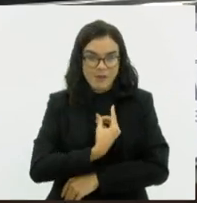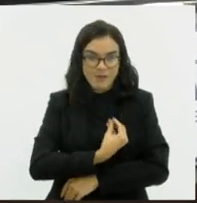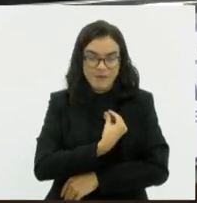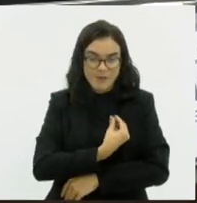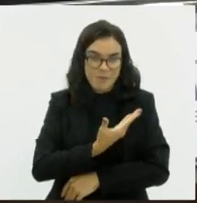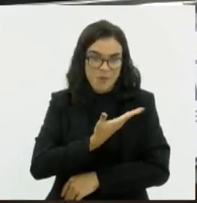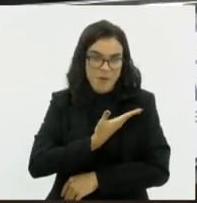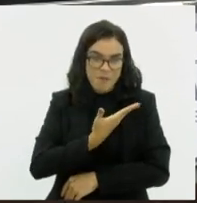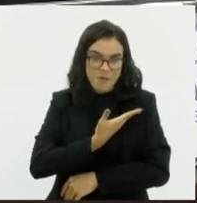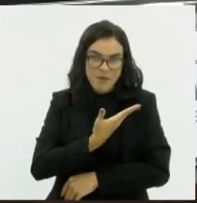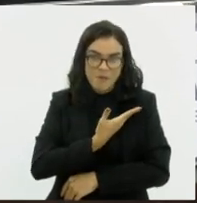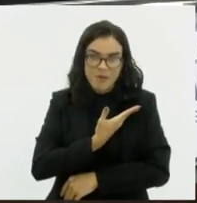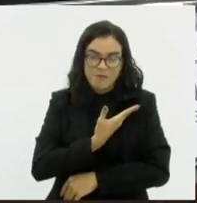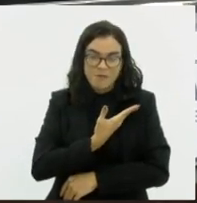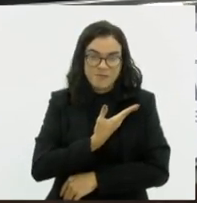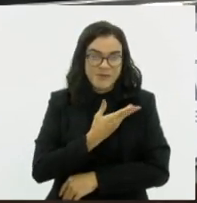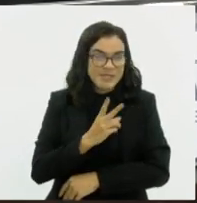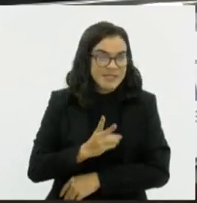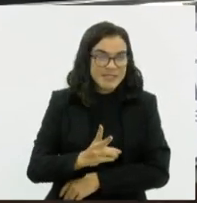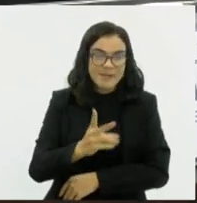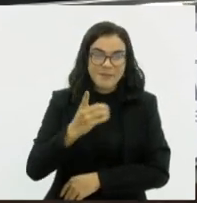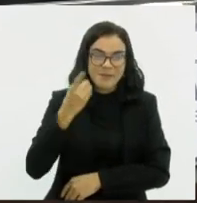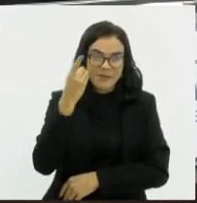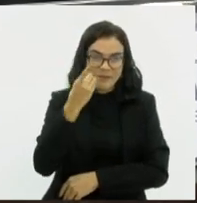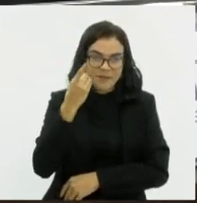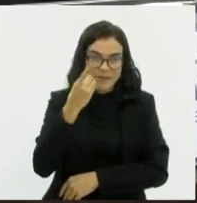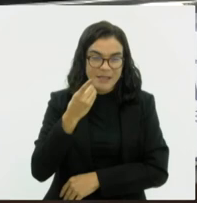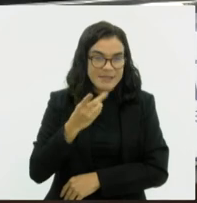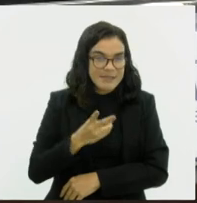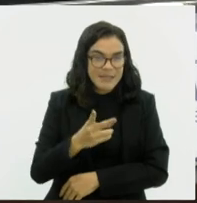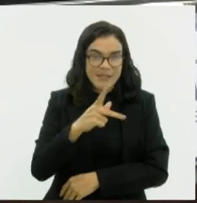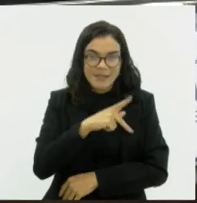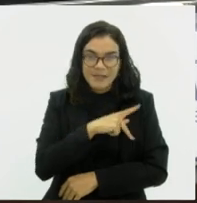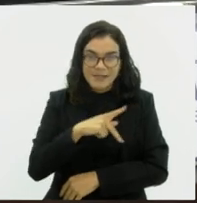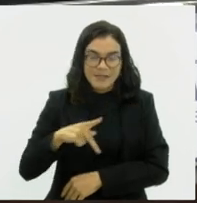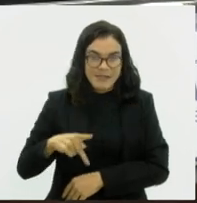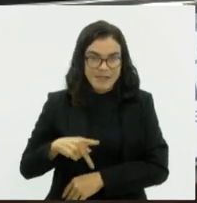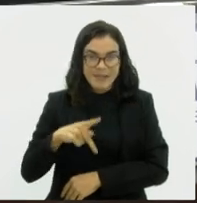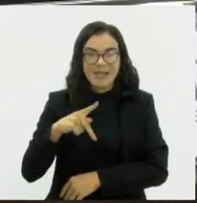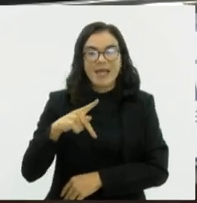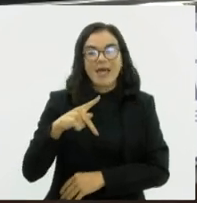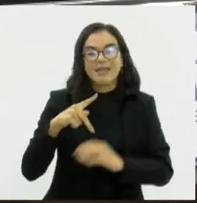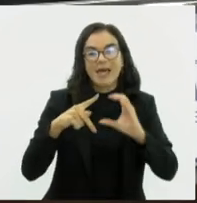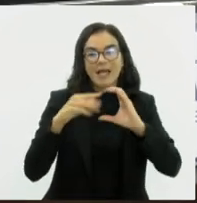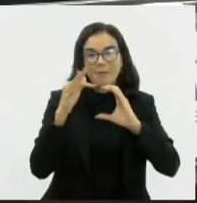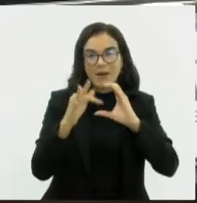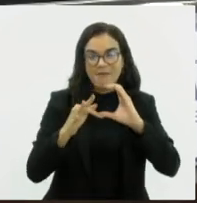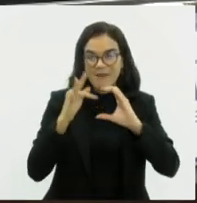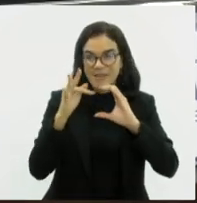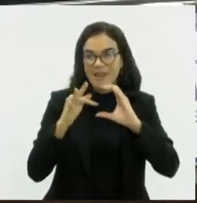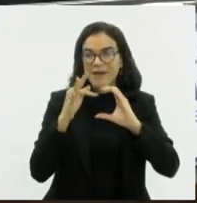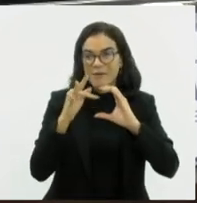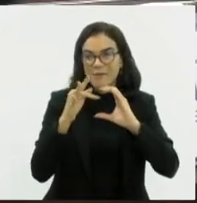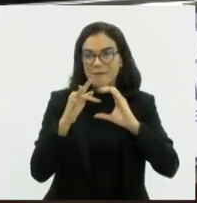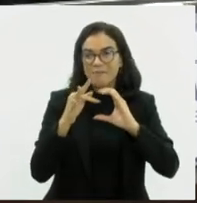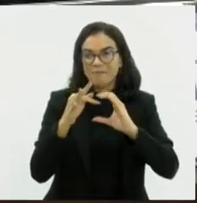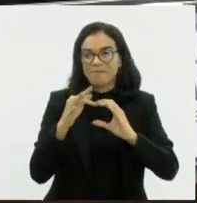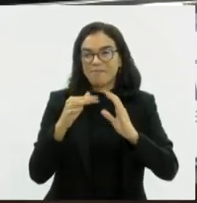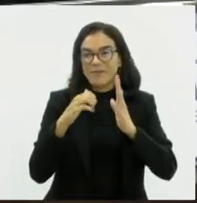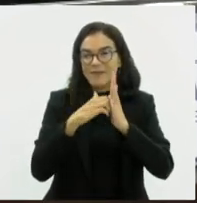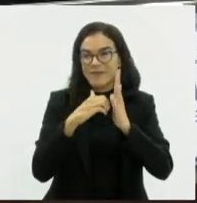meu amigo, sempre deputado e sempre presidente da Câmara Federal, Eduardo Cunha. Muito obrigado, Eduardo, por